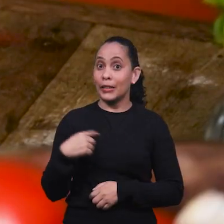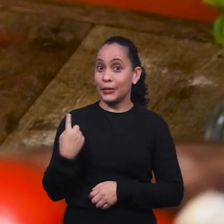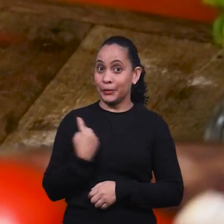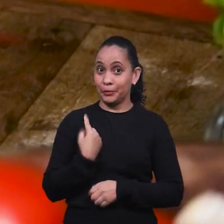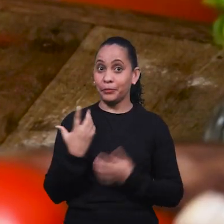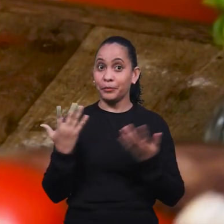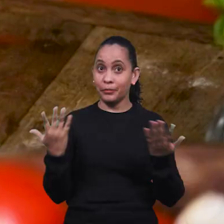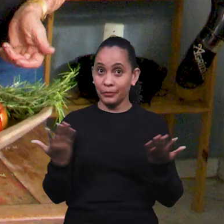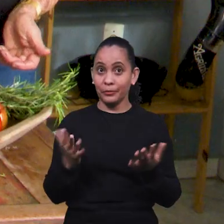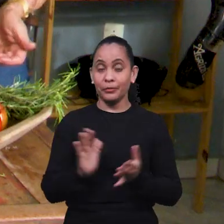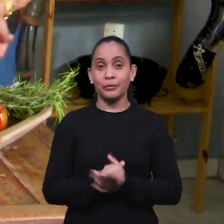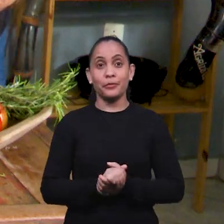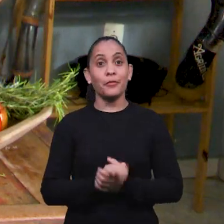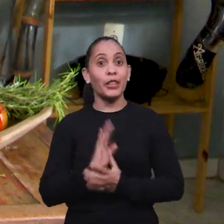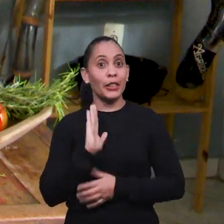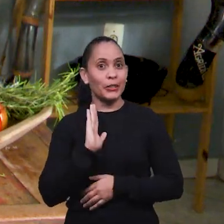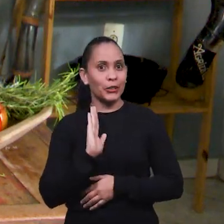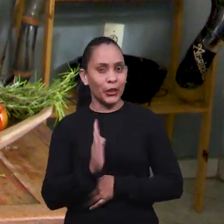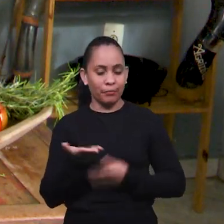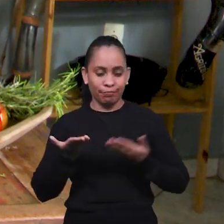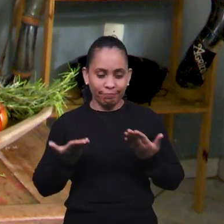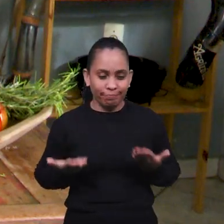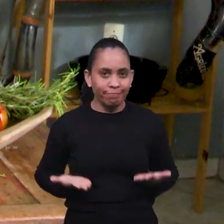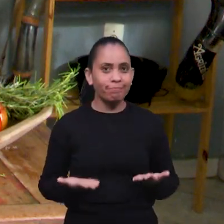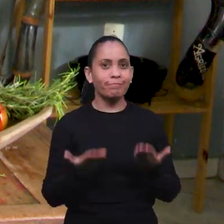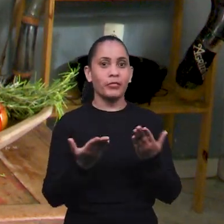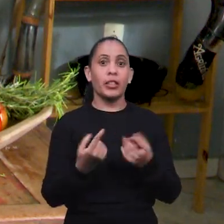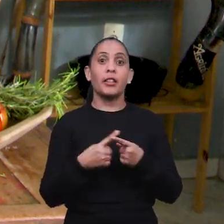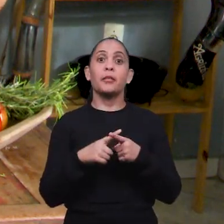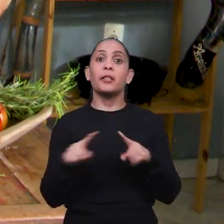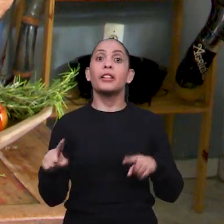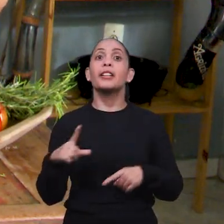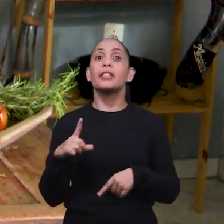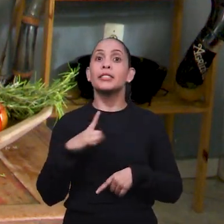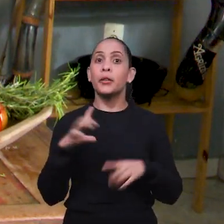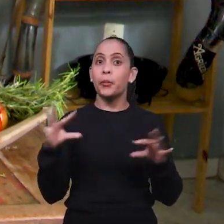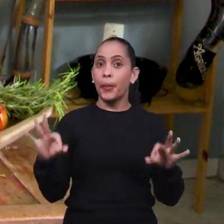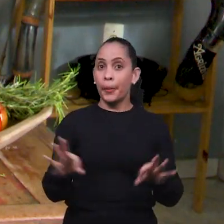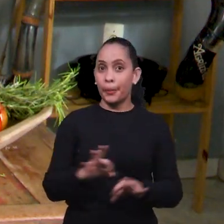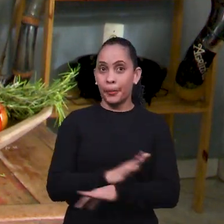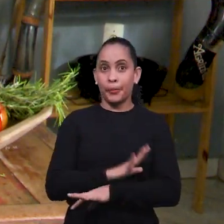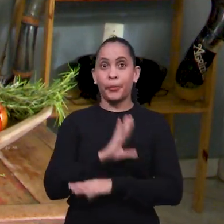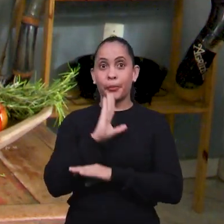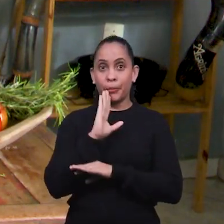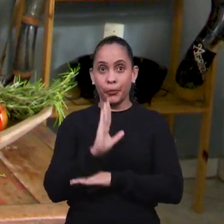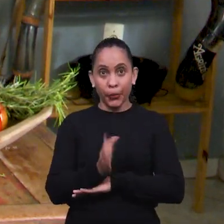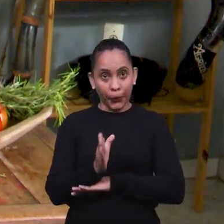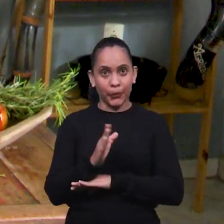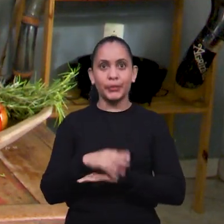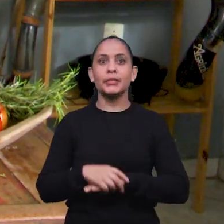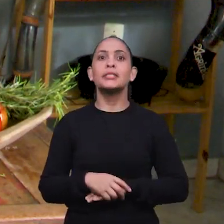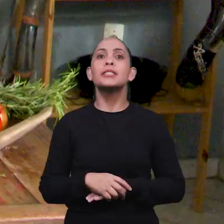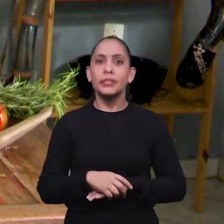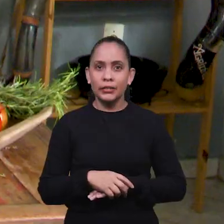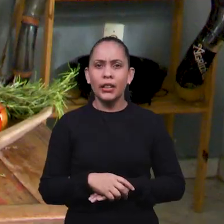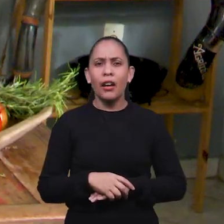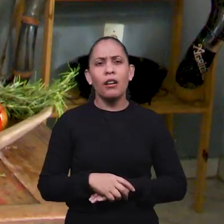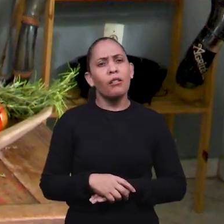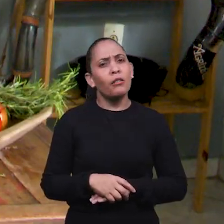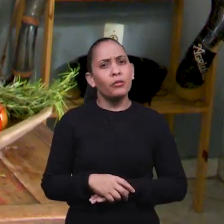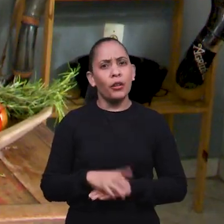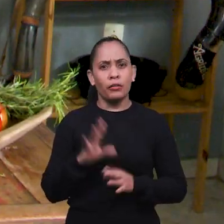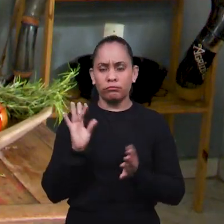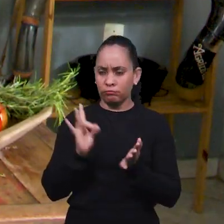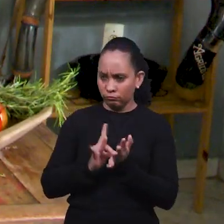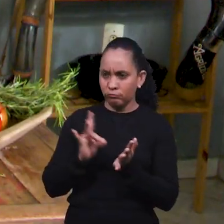Bom, a nossa que a gente fez aqui já foi para o forno. Mas aqui já tem uma pronta que nós deixamos. Essa daqui